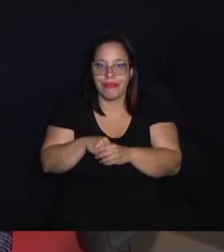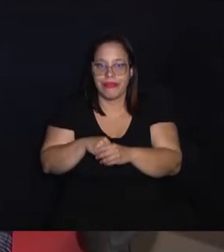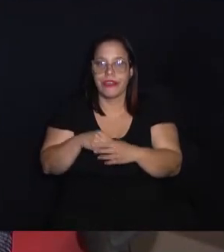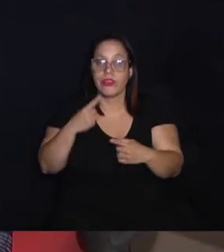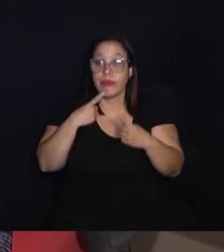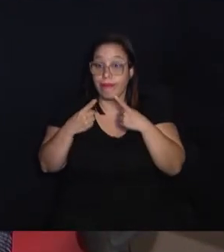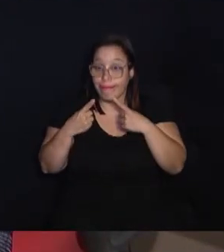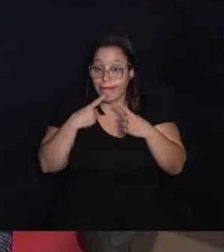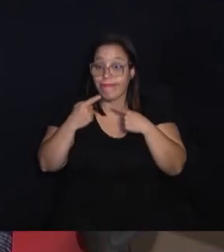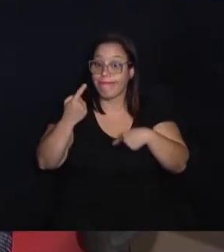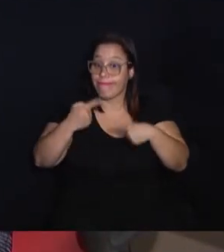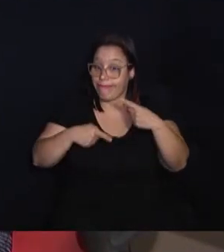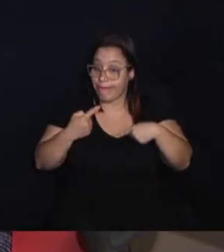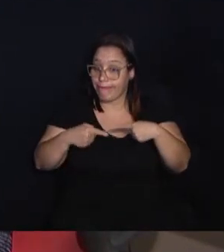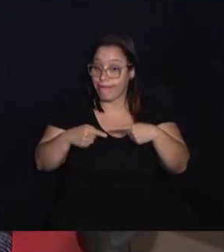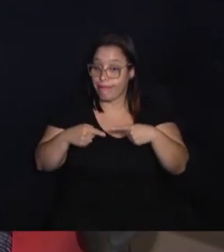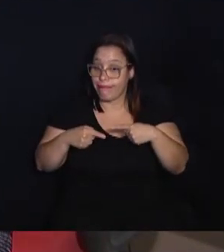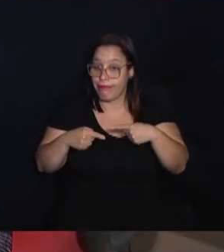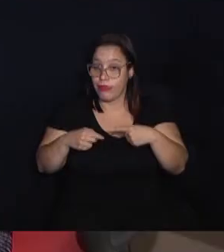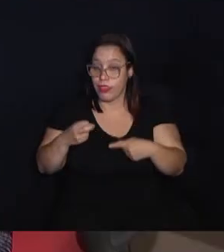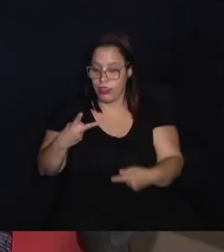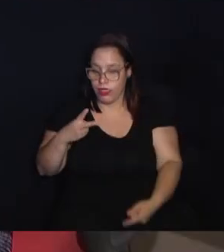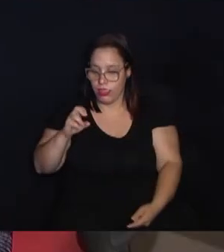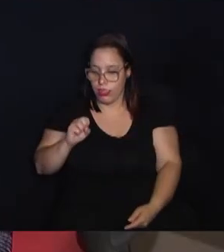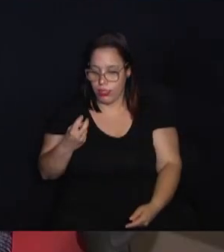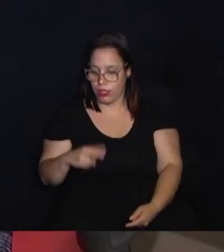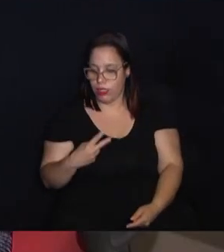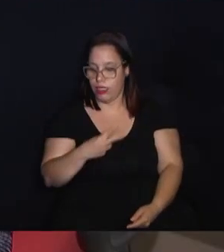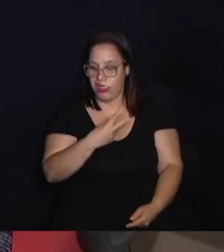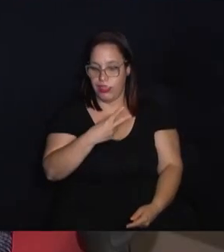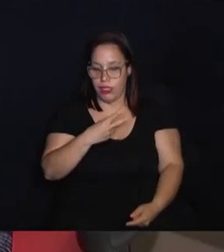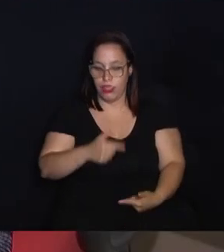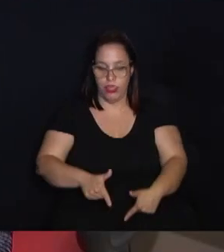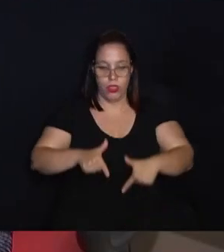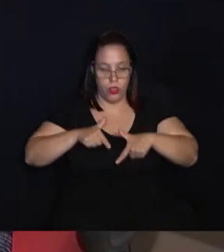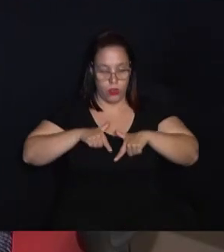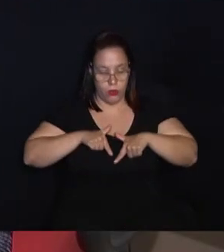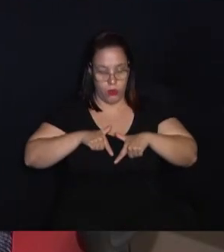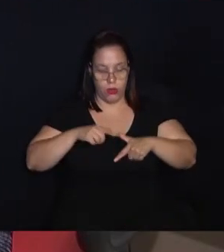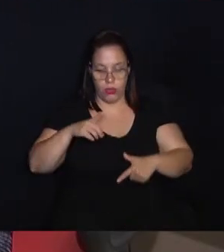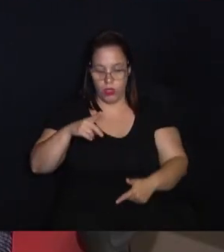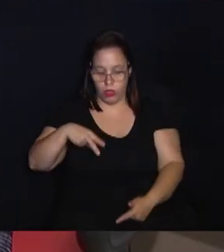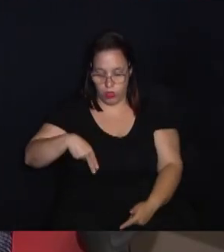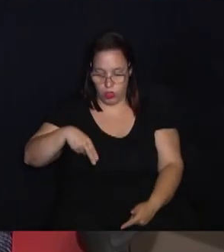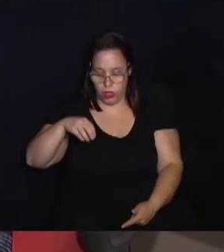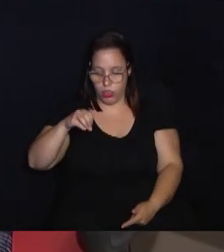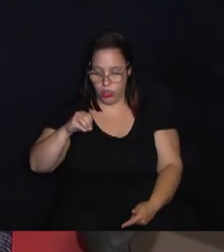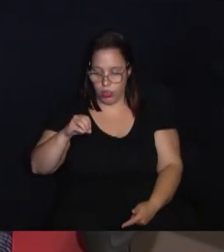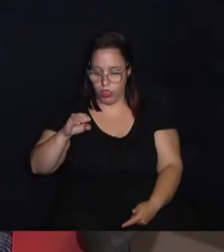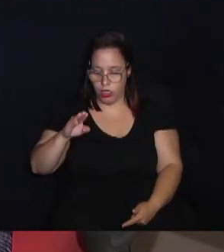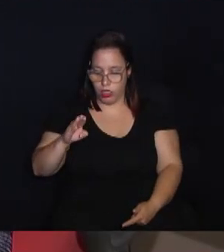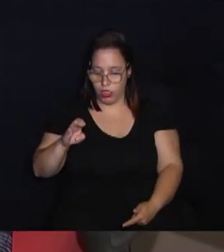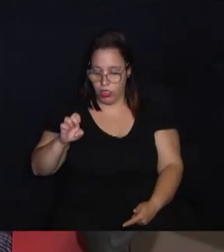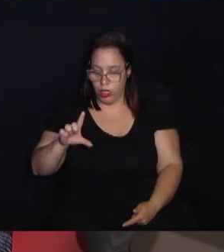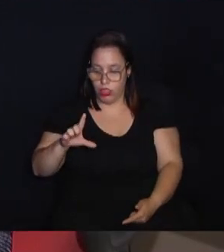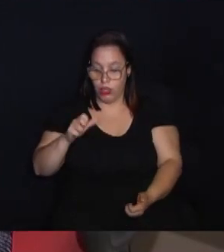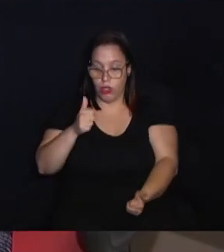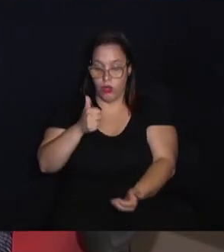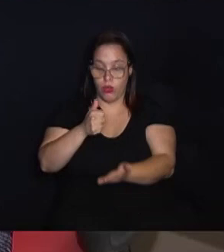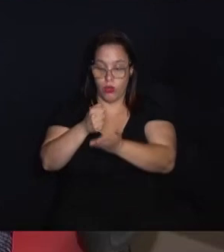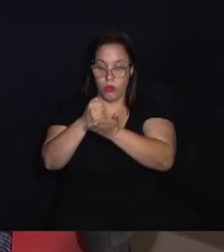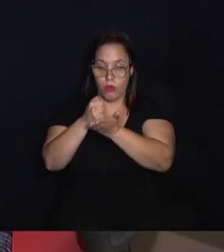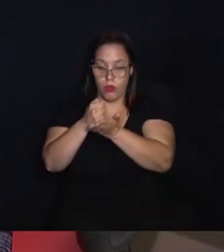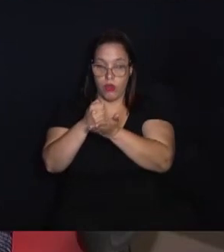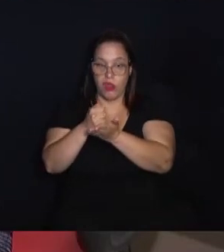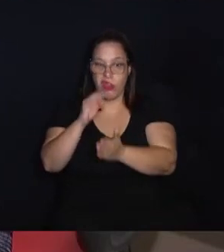debates literários e que em 2022 foi premiado com o Prêmio Nobel da Literatura, não é? Então, bacana. Esse